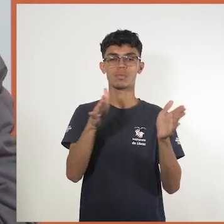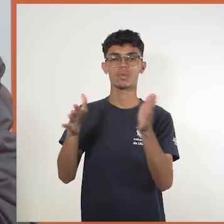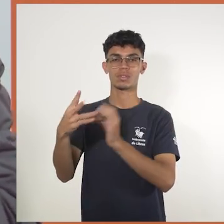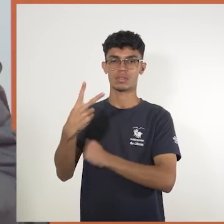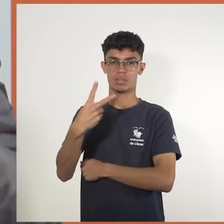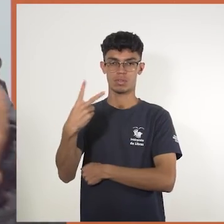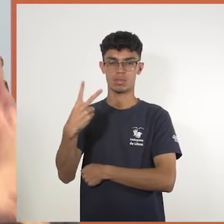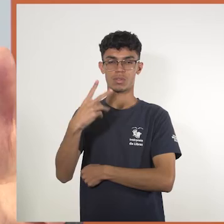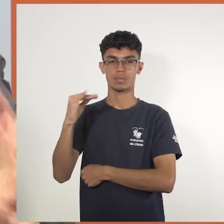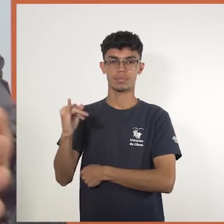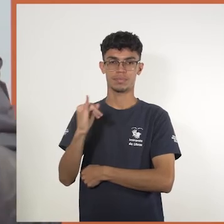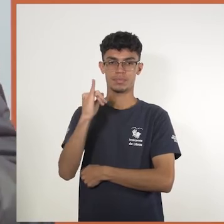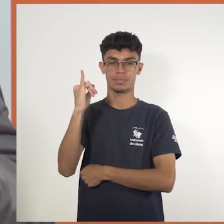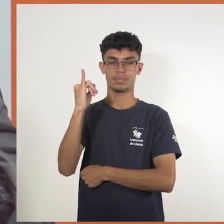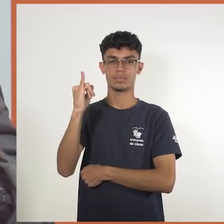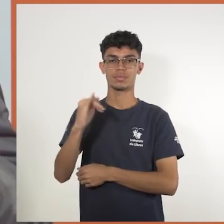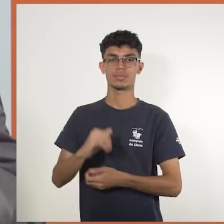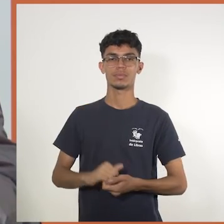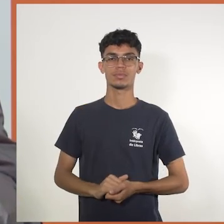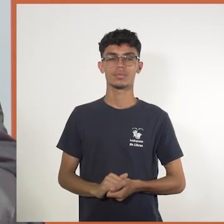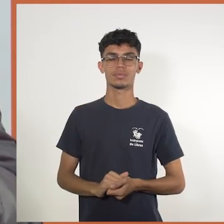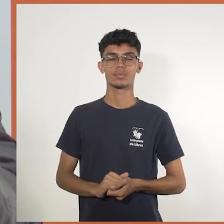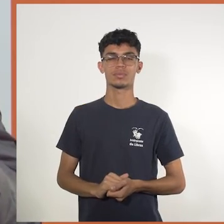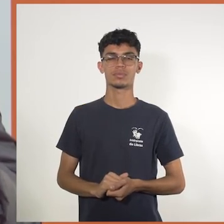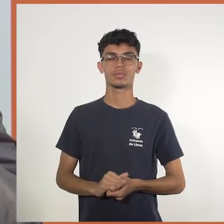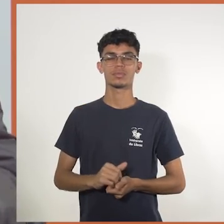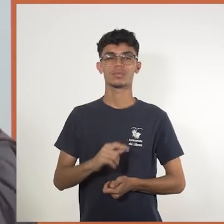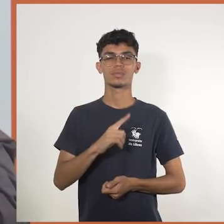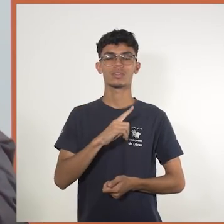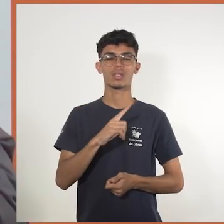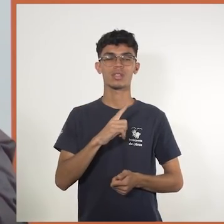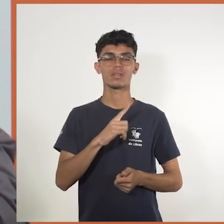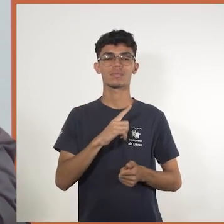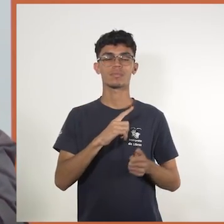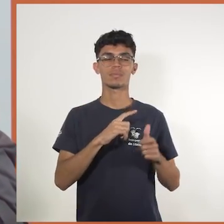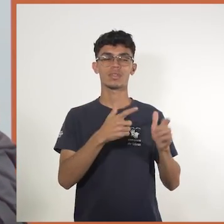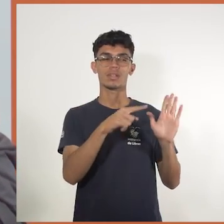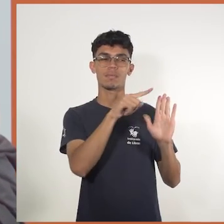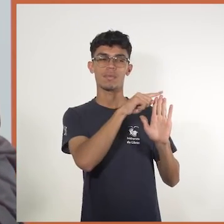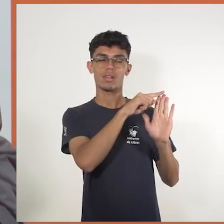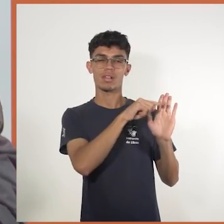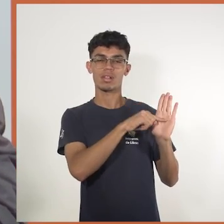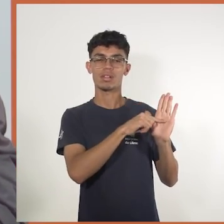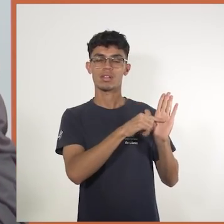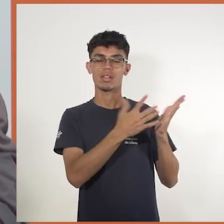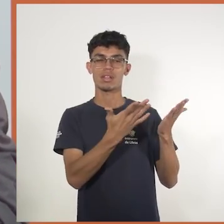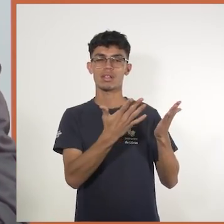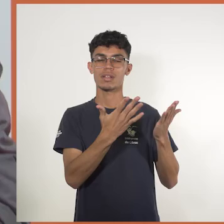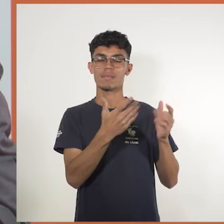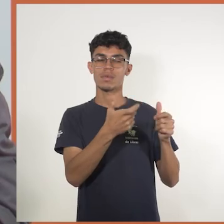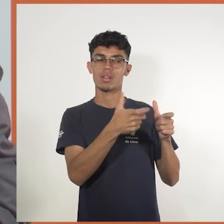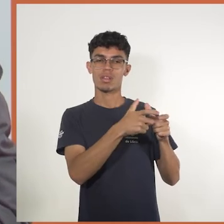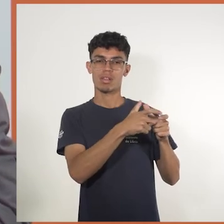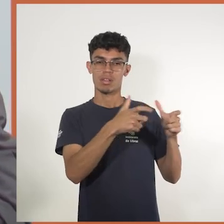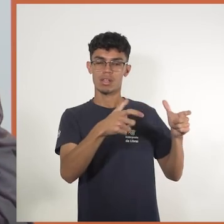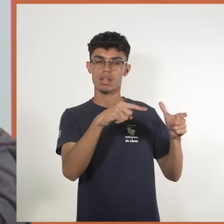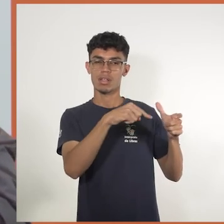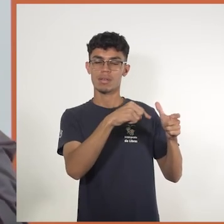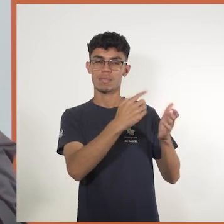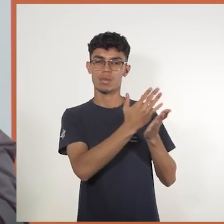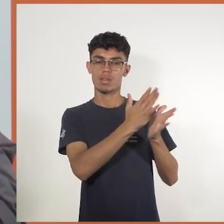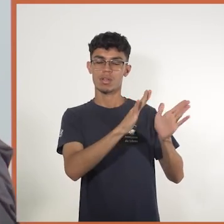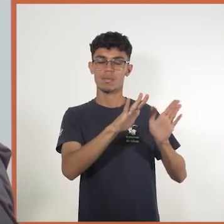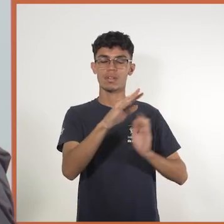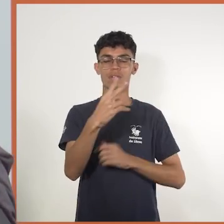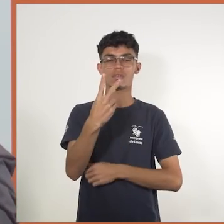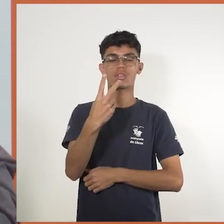muito importante. Eventualmente, a gente tem faltas pontuais que são repostas em menos de 24 horas e as pessoas são chamadas para